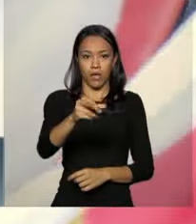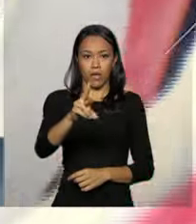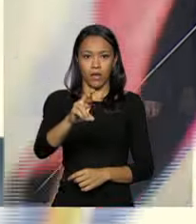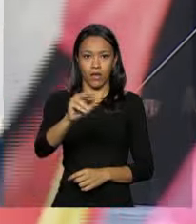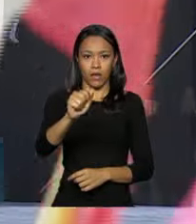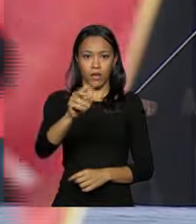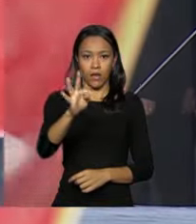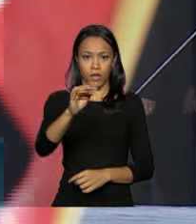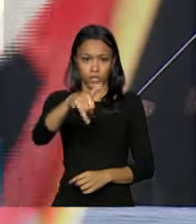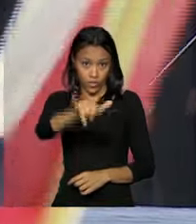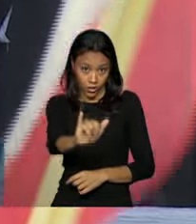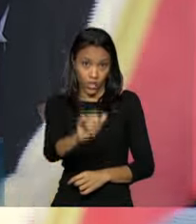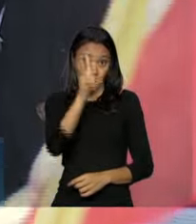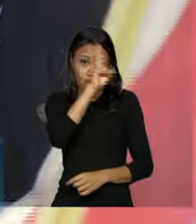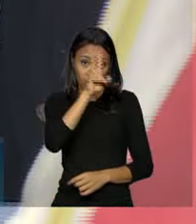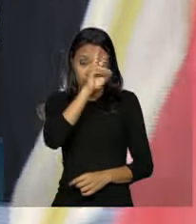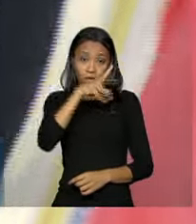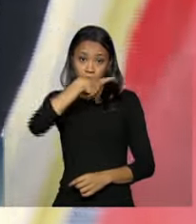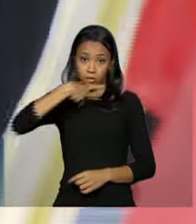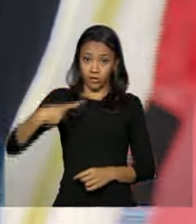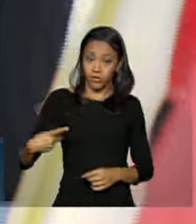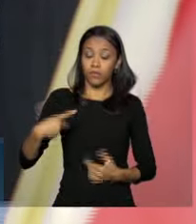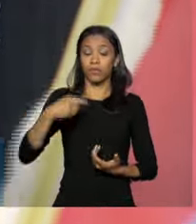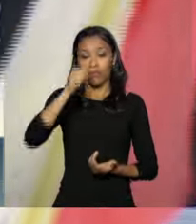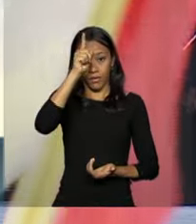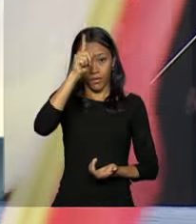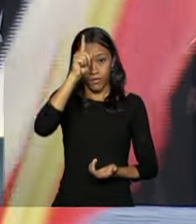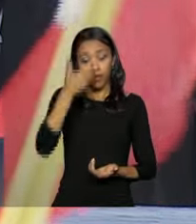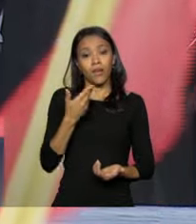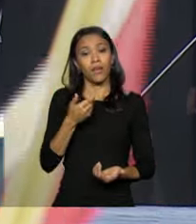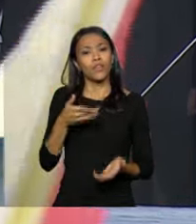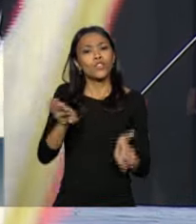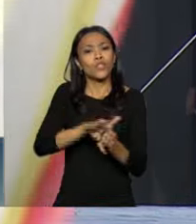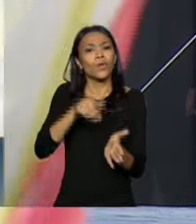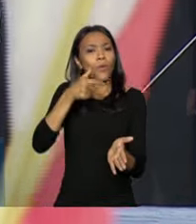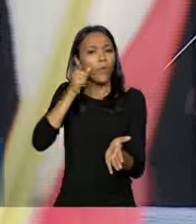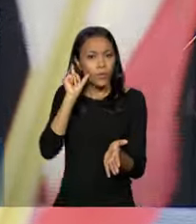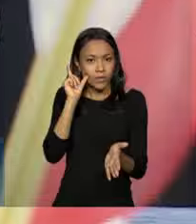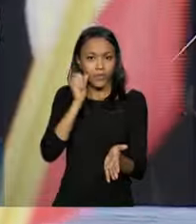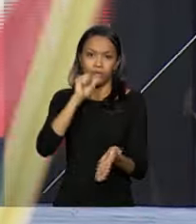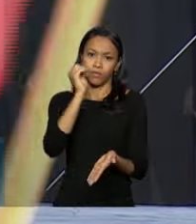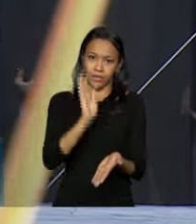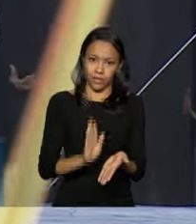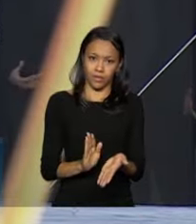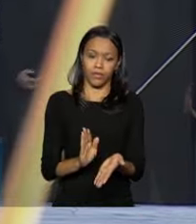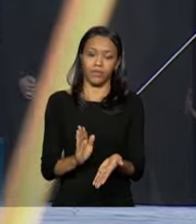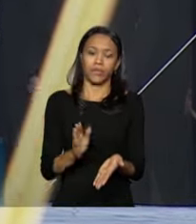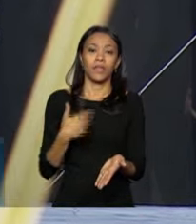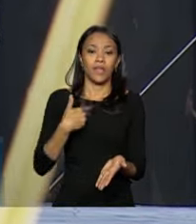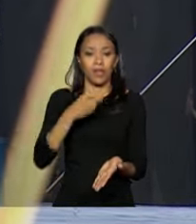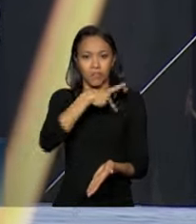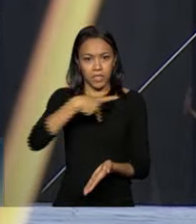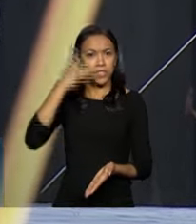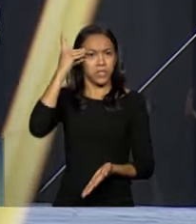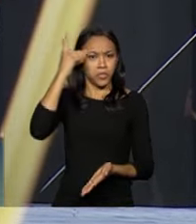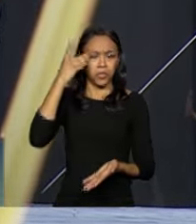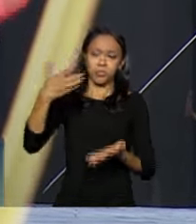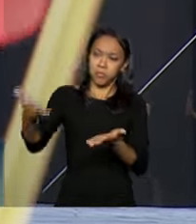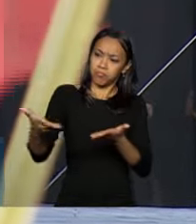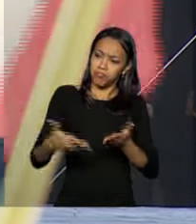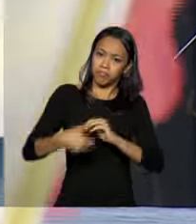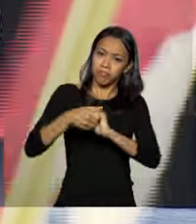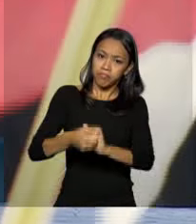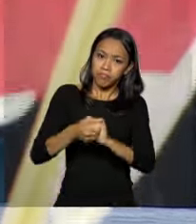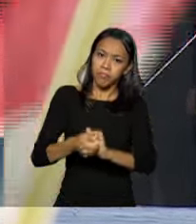Lembrando que a chanceler alemã Angela Merkel chegou ontem ao Brasil Ela foi recebida pela presidenta Dilma Rousseff e as duas